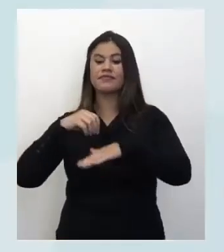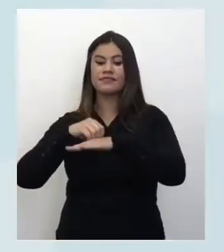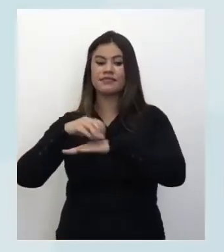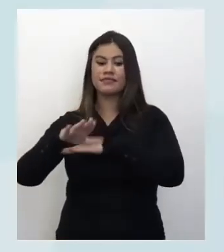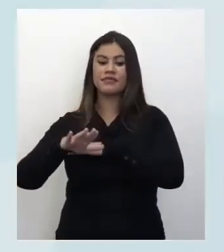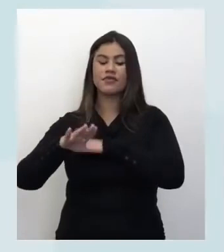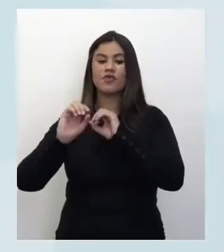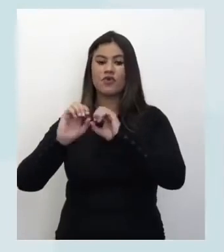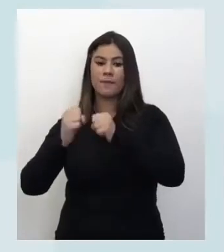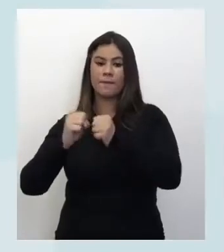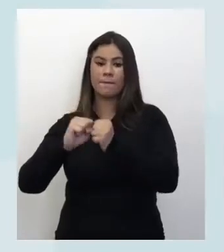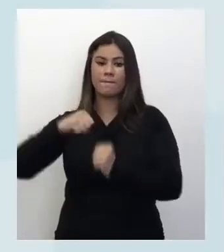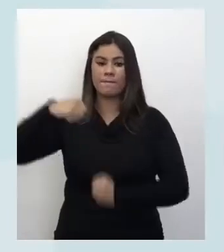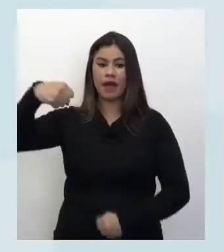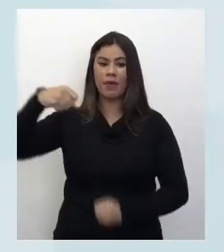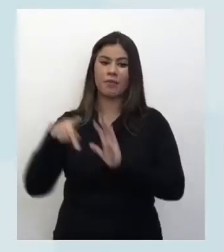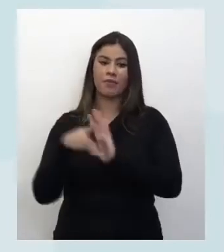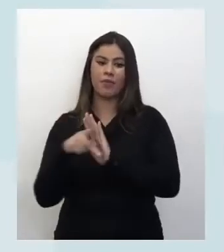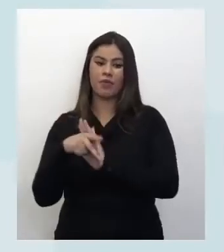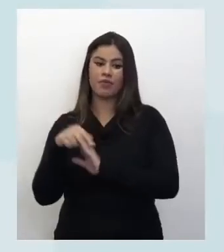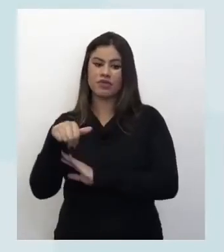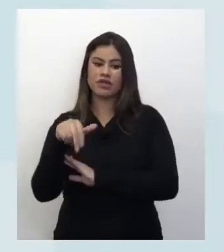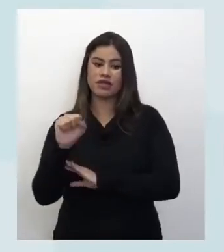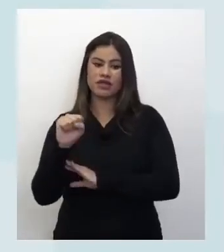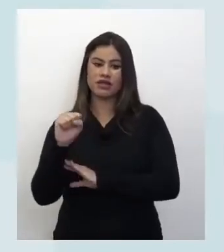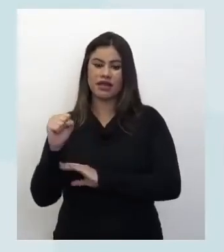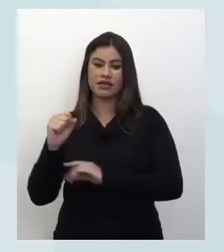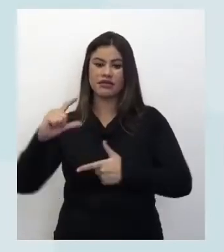mapa do observatório da NASA. Tem aí o QR